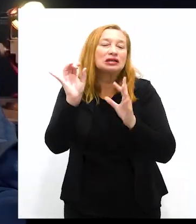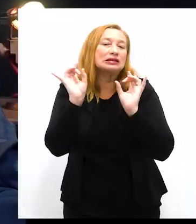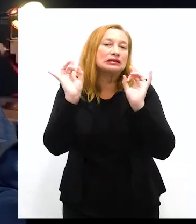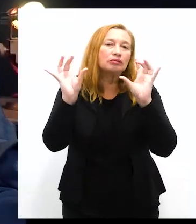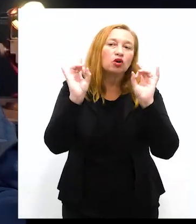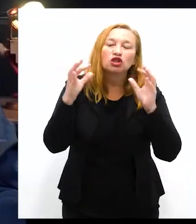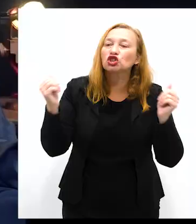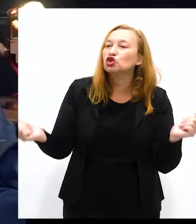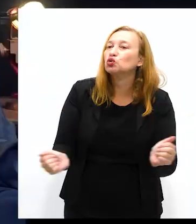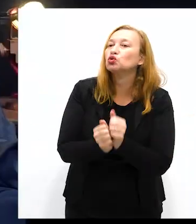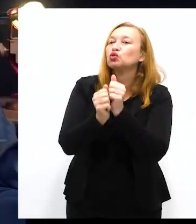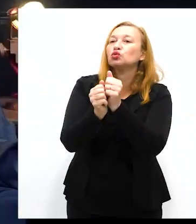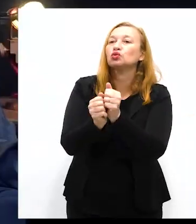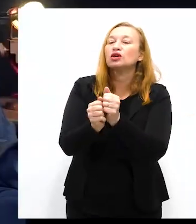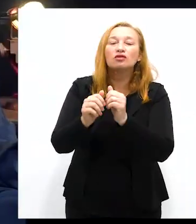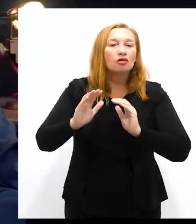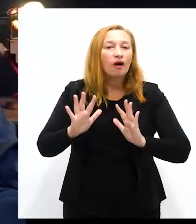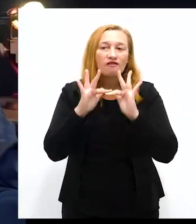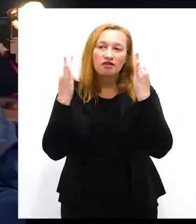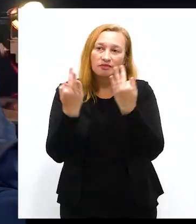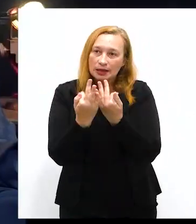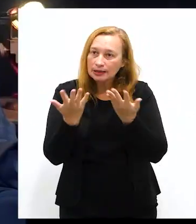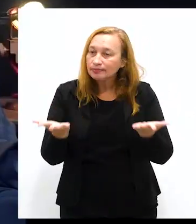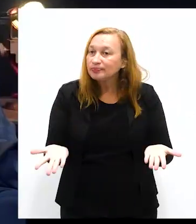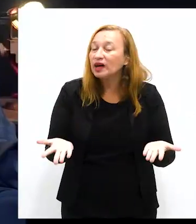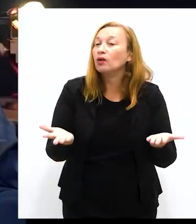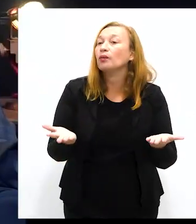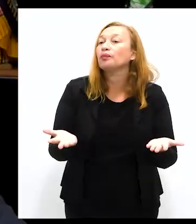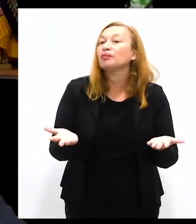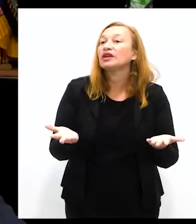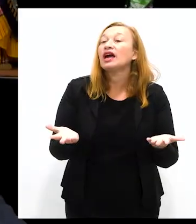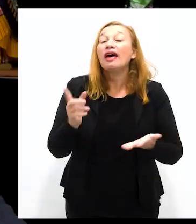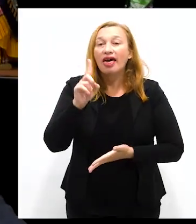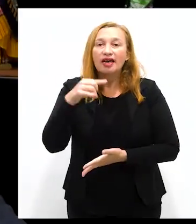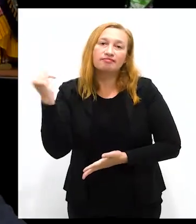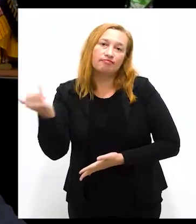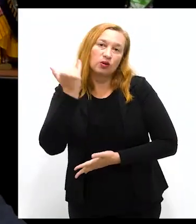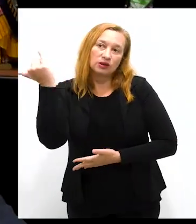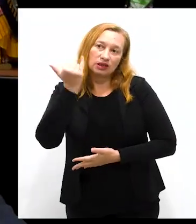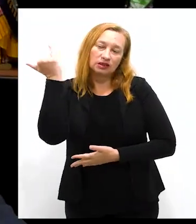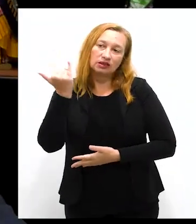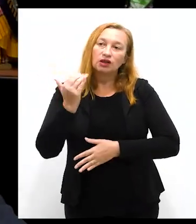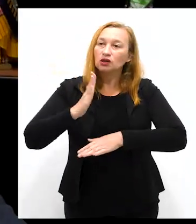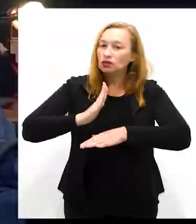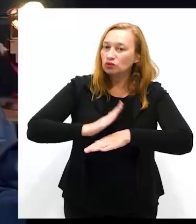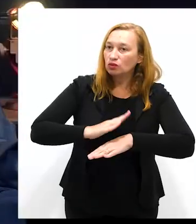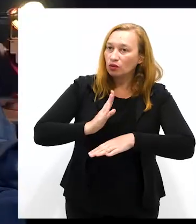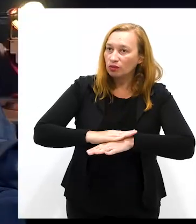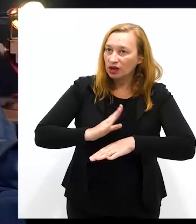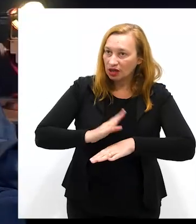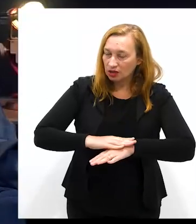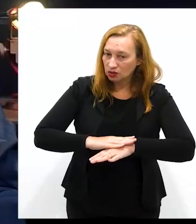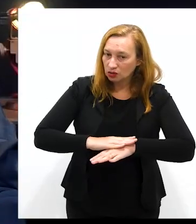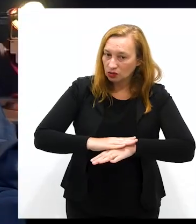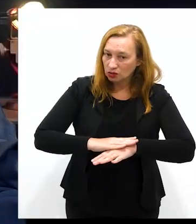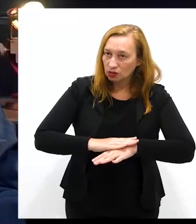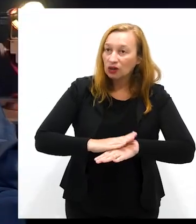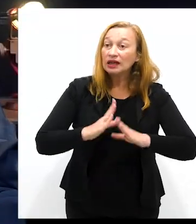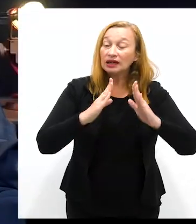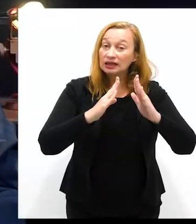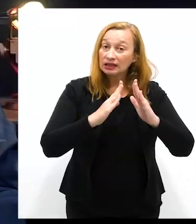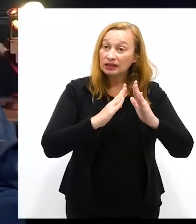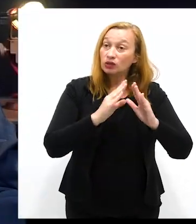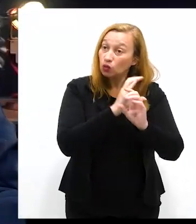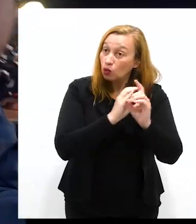gente já passa datas importantes juntos, vira uma grande família. Então, isso é importante. Na hora